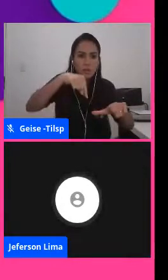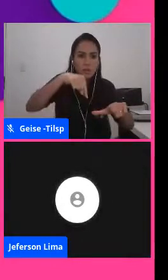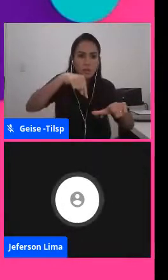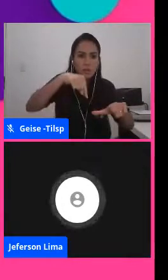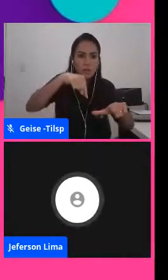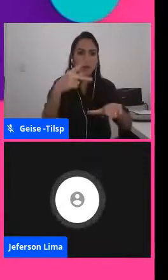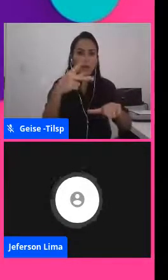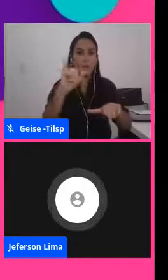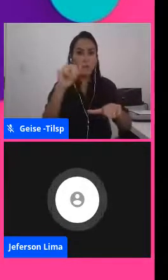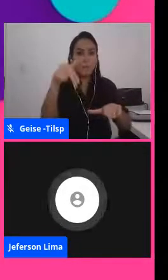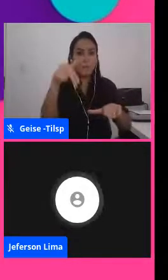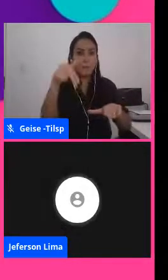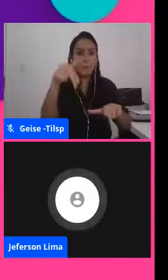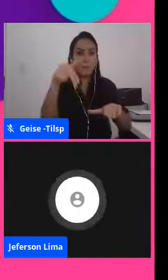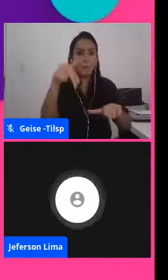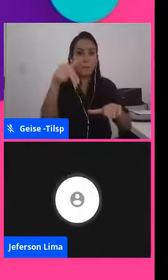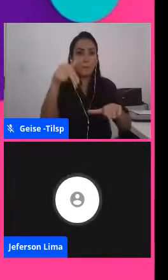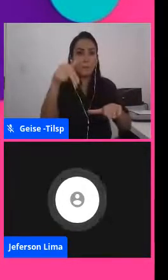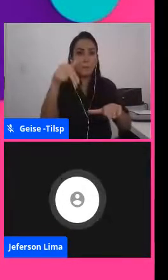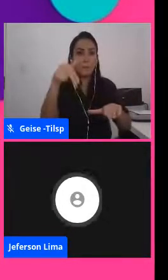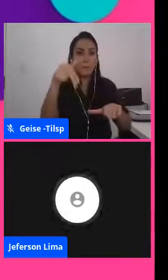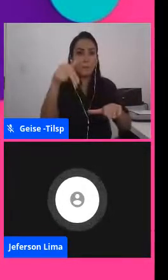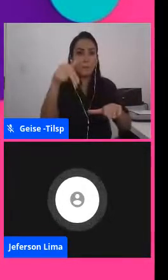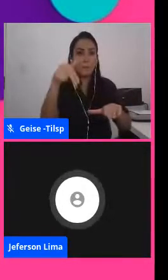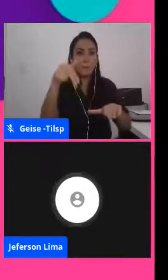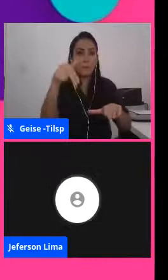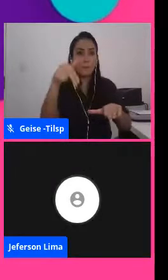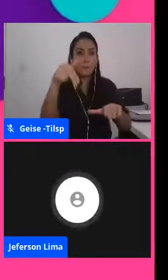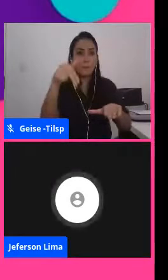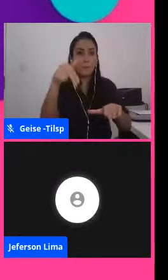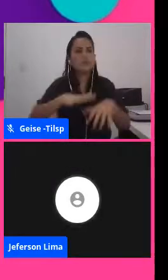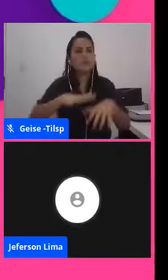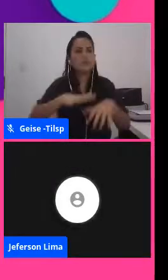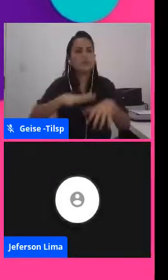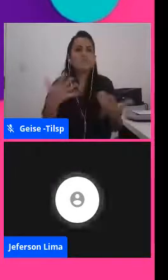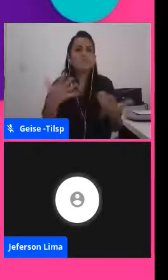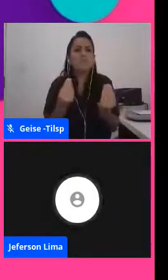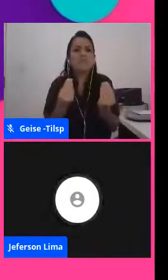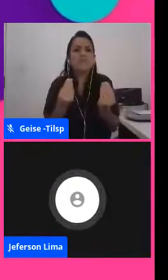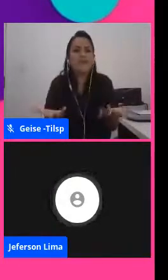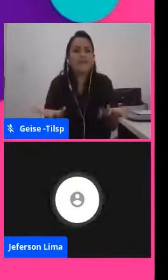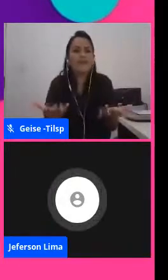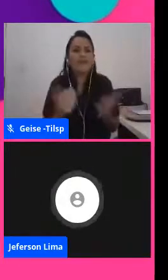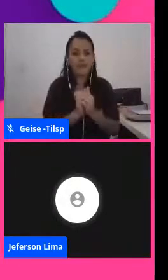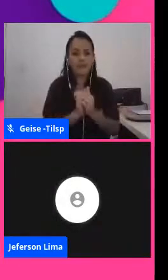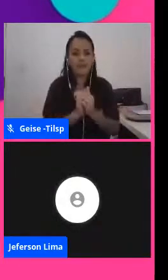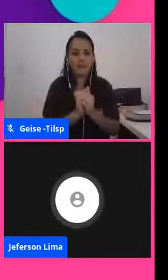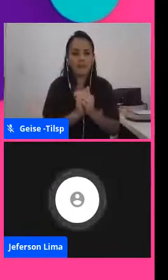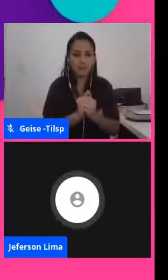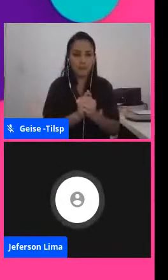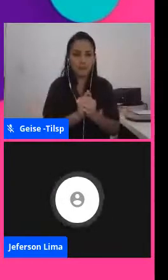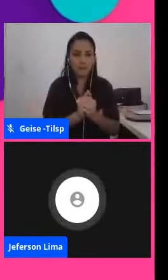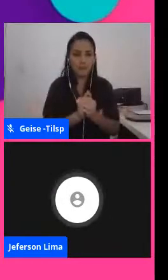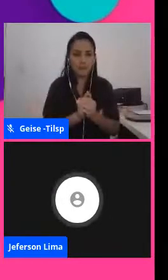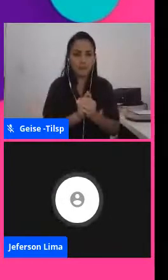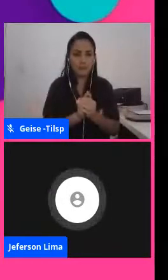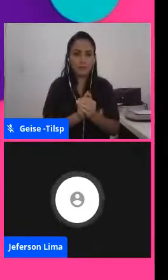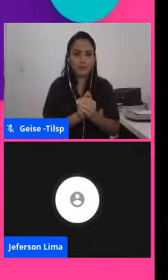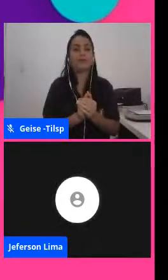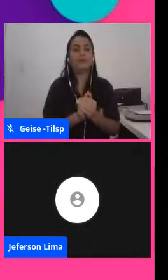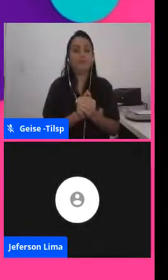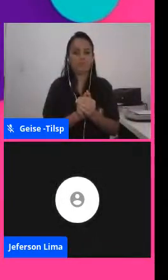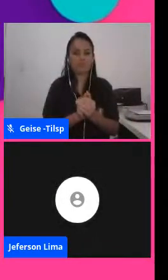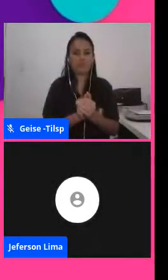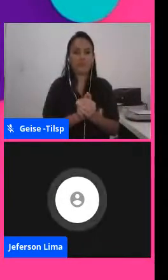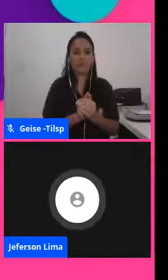esses pinos de uso geral, né, eles têm um significado. Qual é o significado deles, né? É de atuar com os sinais